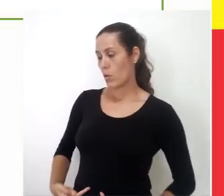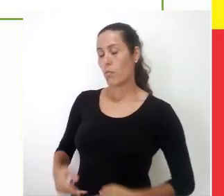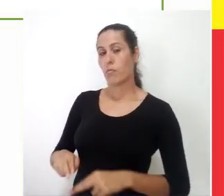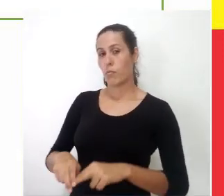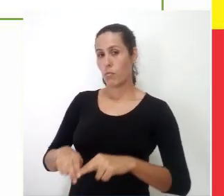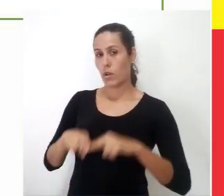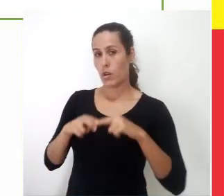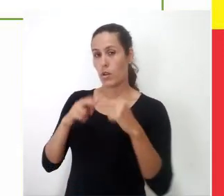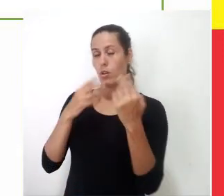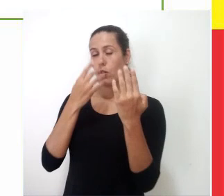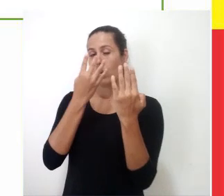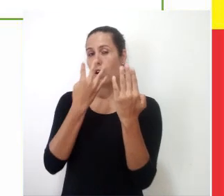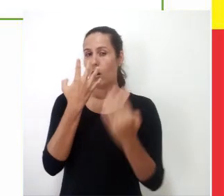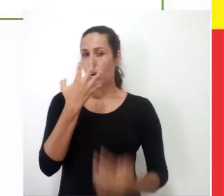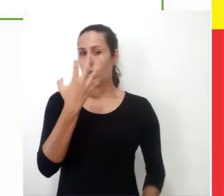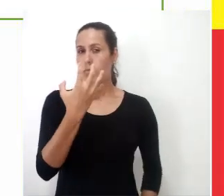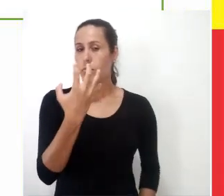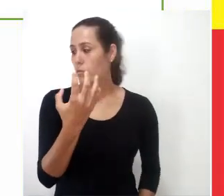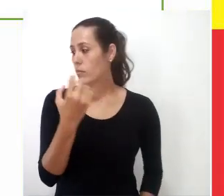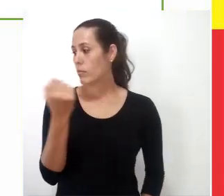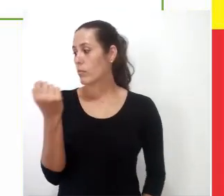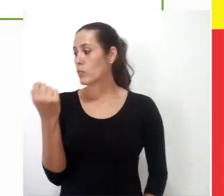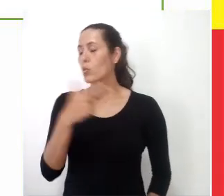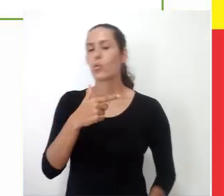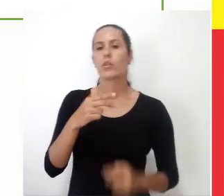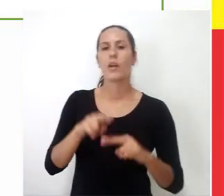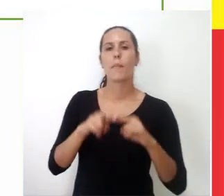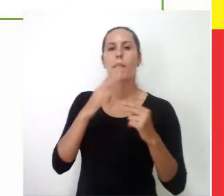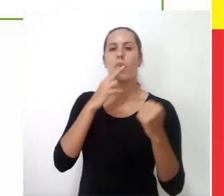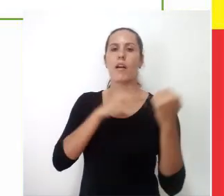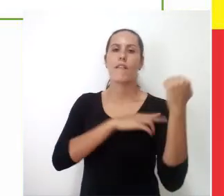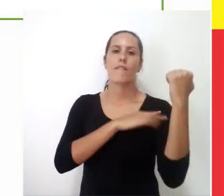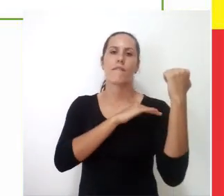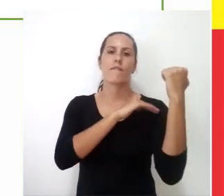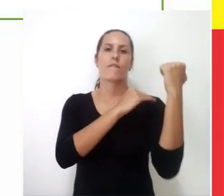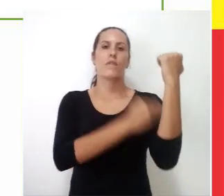pela persuasão do que pela força.